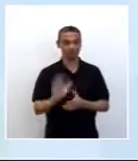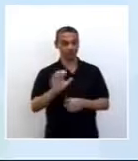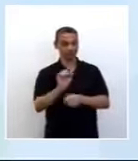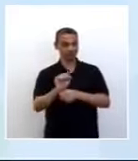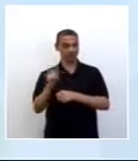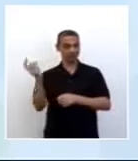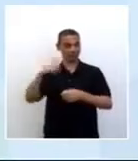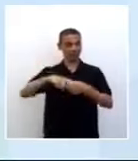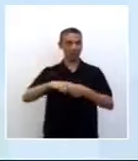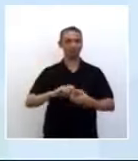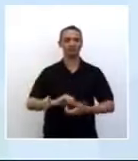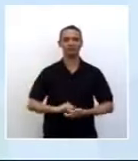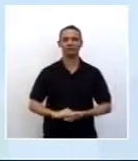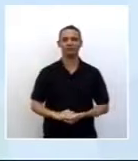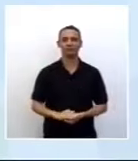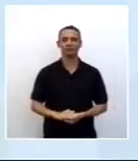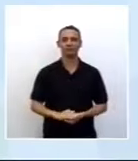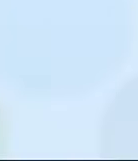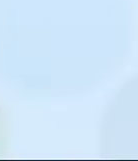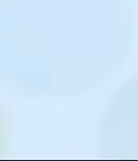de vocês daqui a pouco